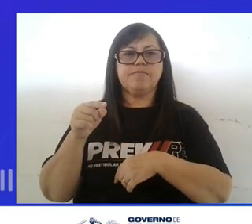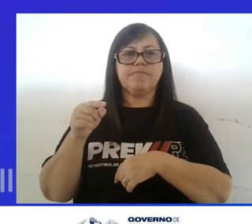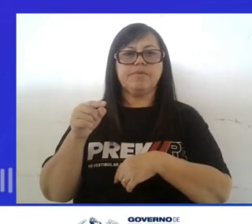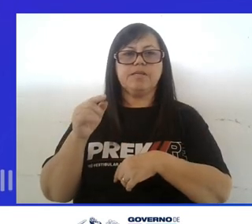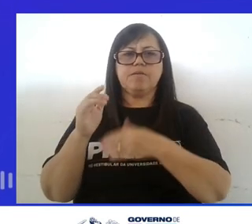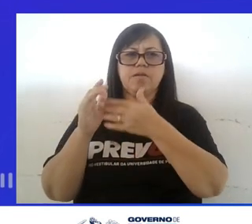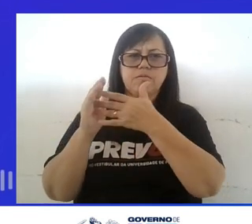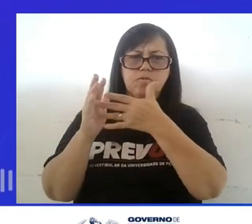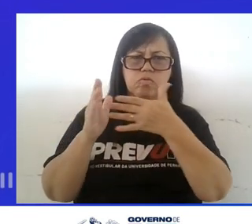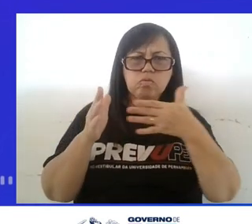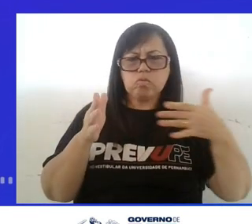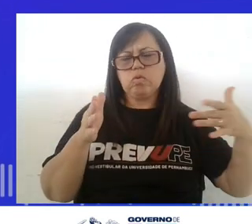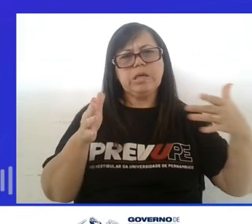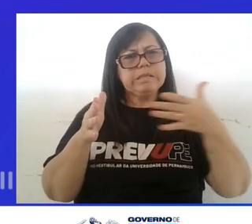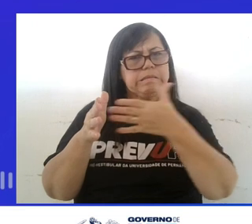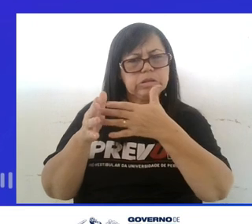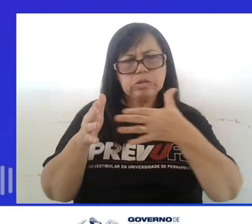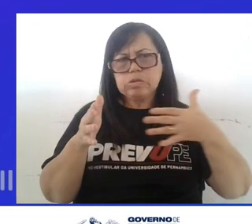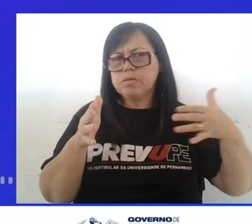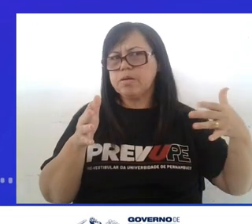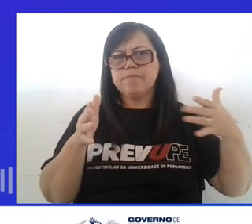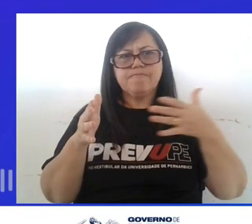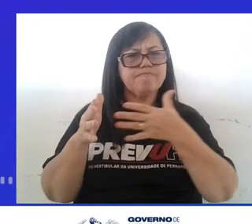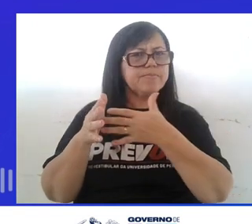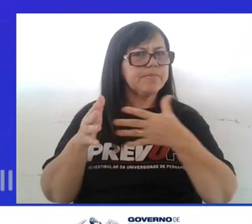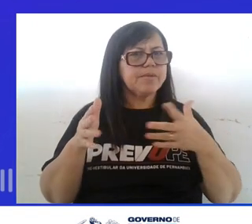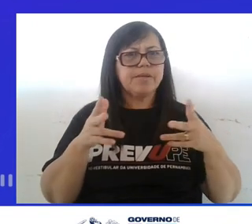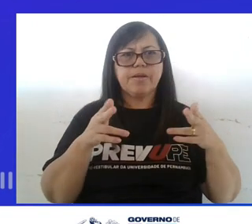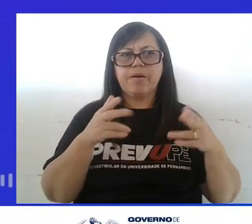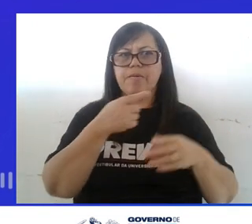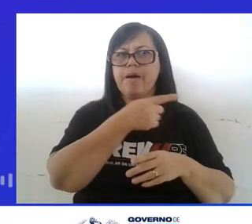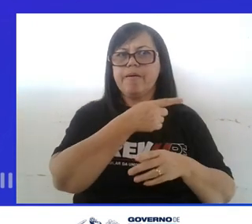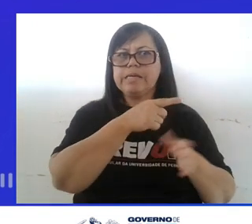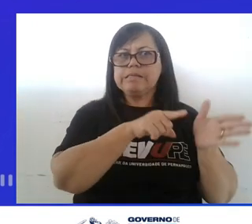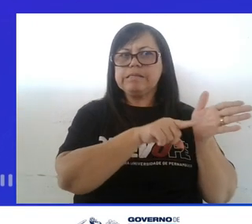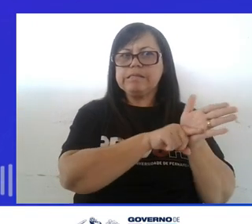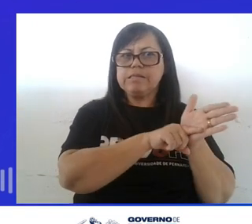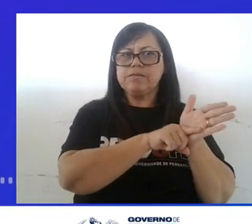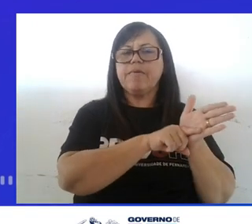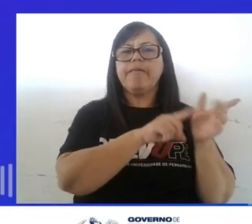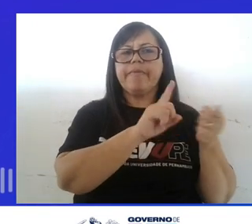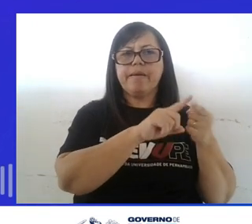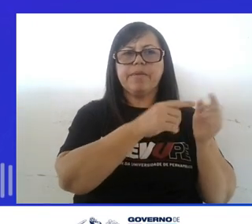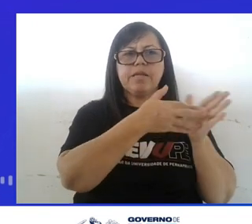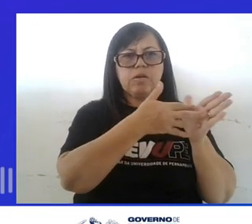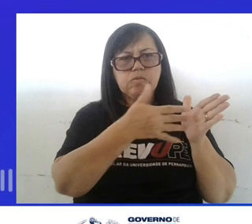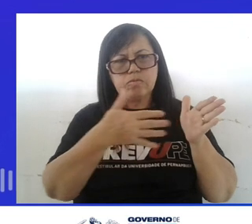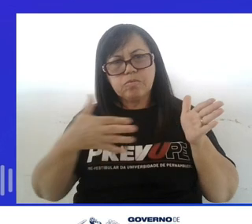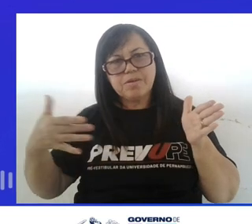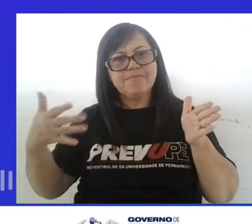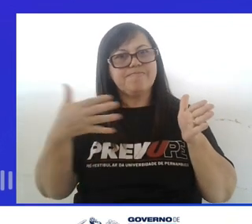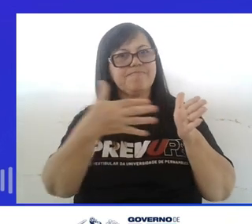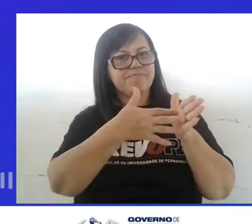tem exatamente o mesmo efeito que supor que portadores de carga negativos estão se movendo no sentido